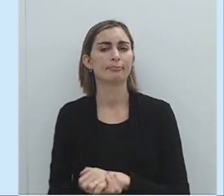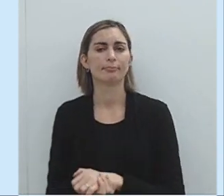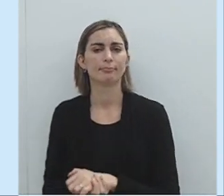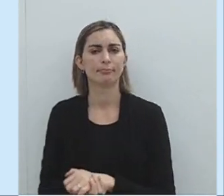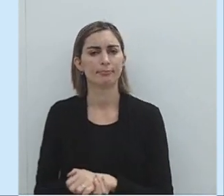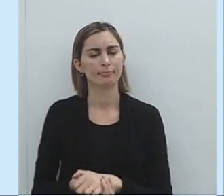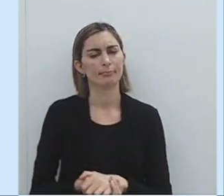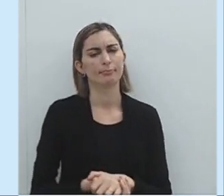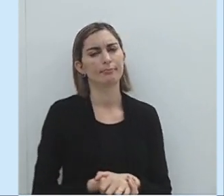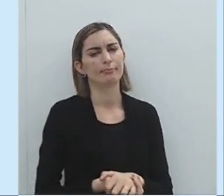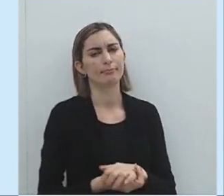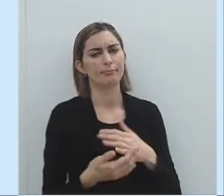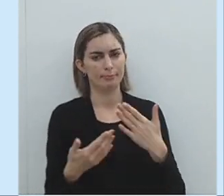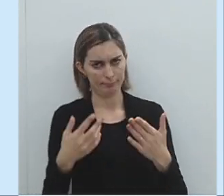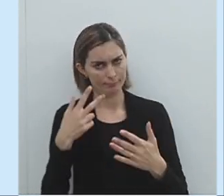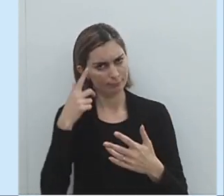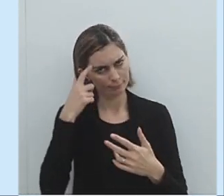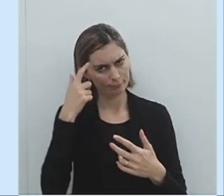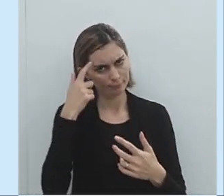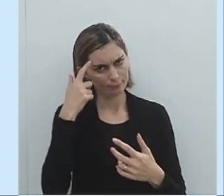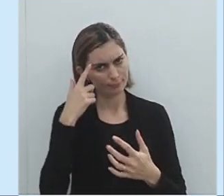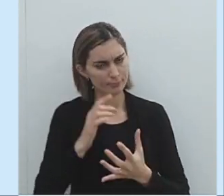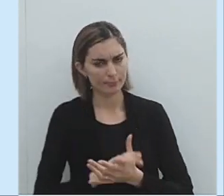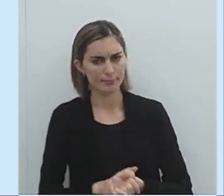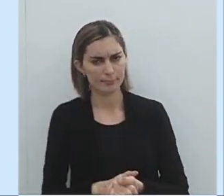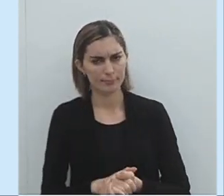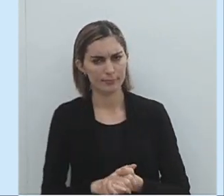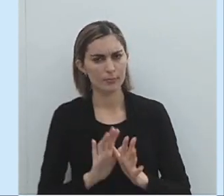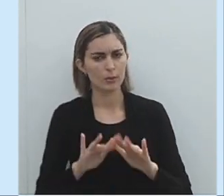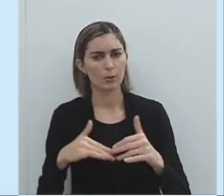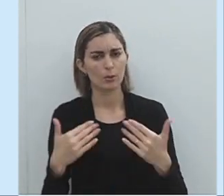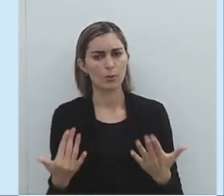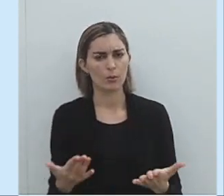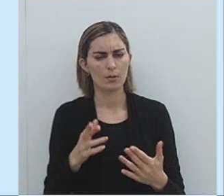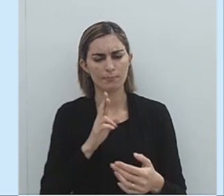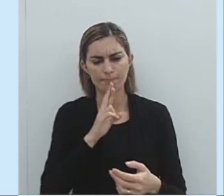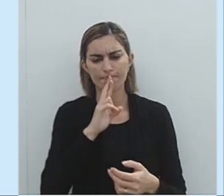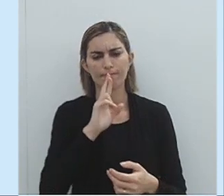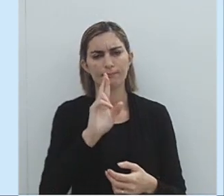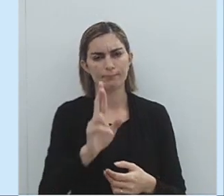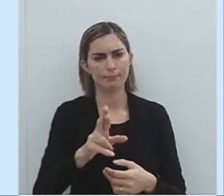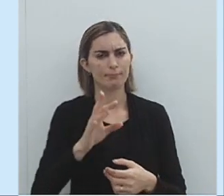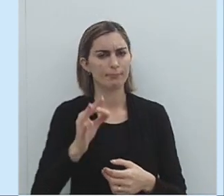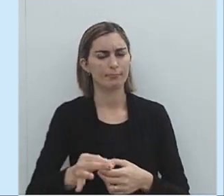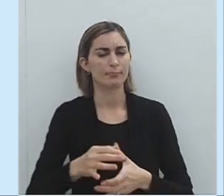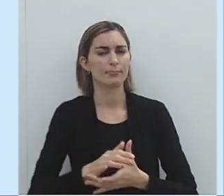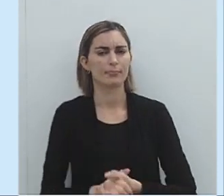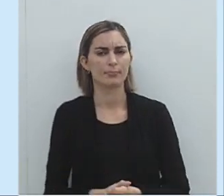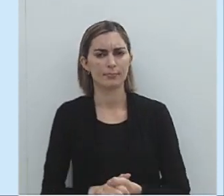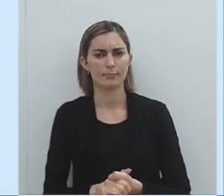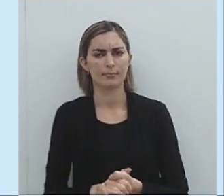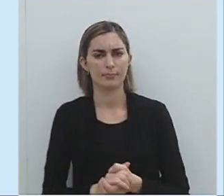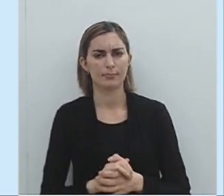pessoal? Estão pensando aí direitinho? Qual será a alternativa que é correta?